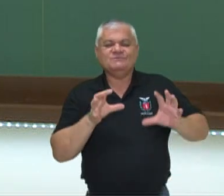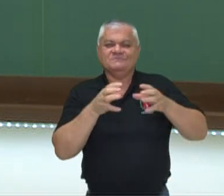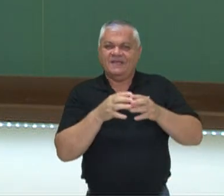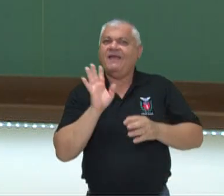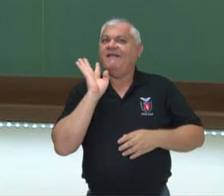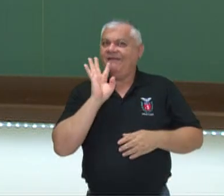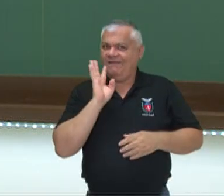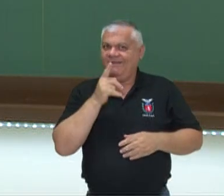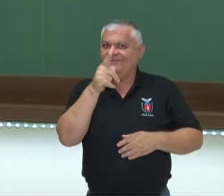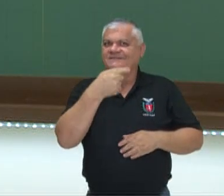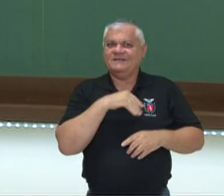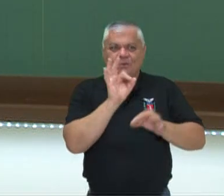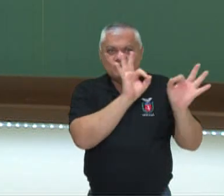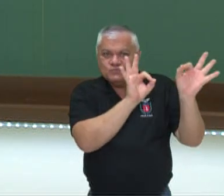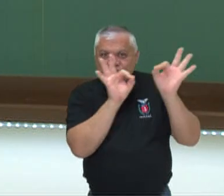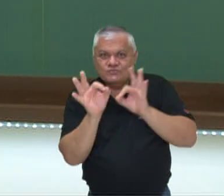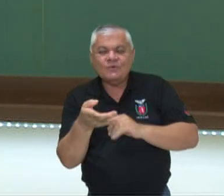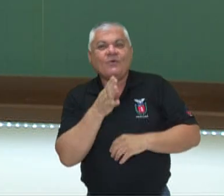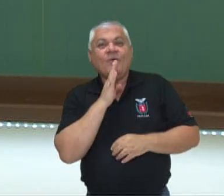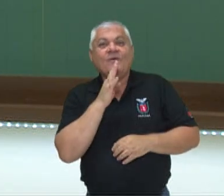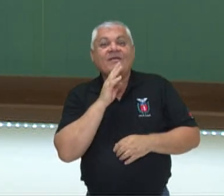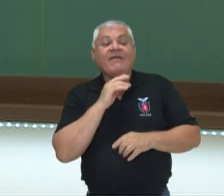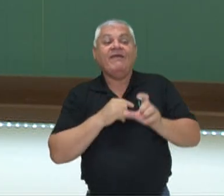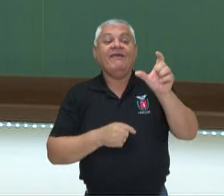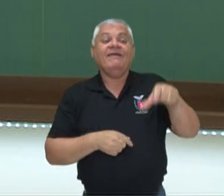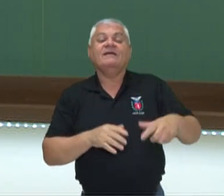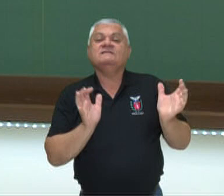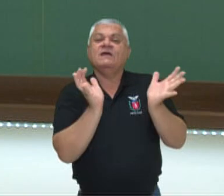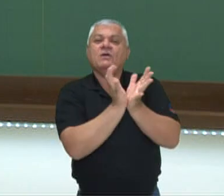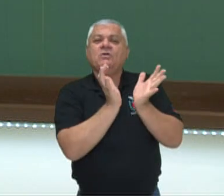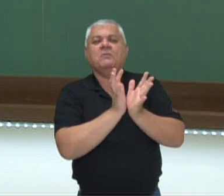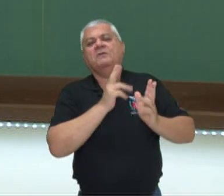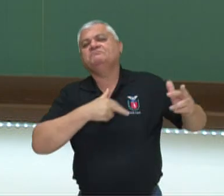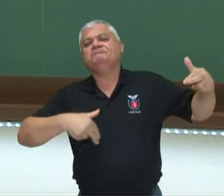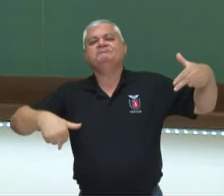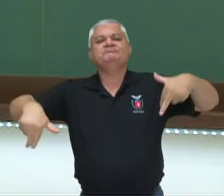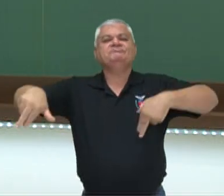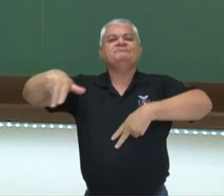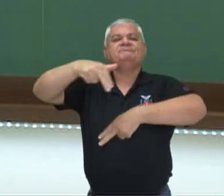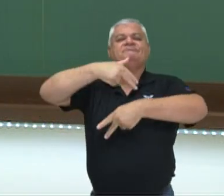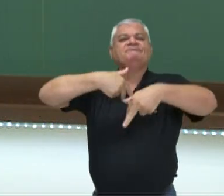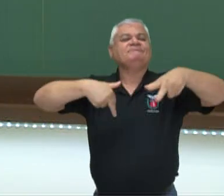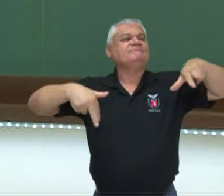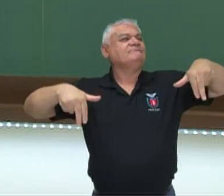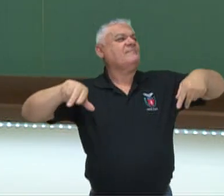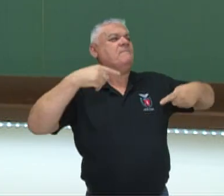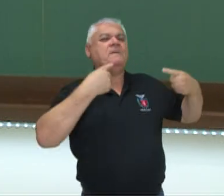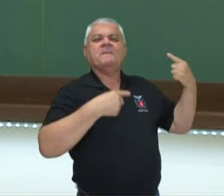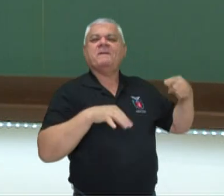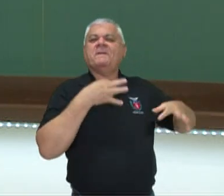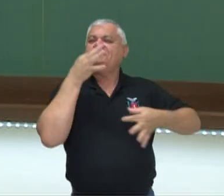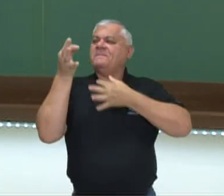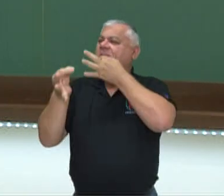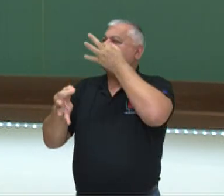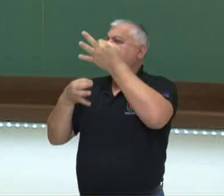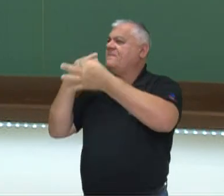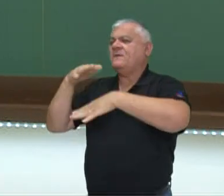assistirem e conhecerem um pouquinho mais. Eles tinham o hábito de caminhar ao ar livre, discutindo